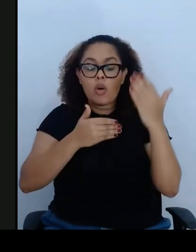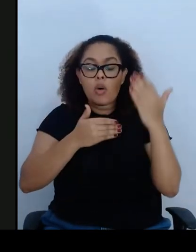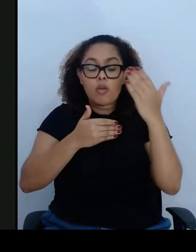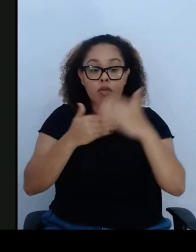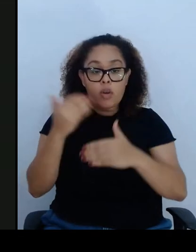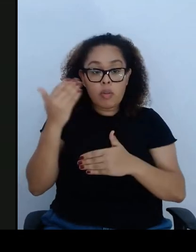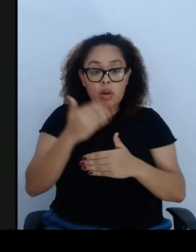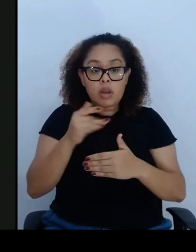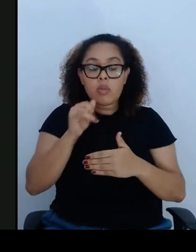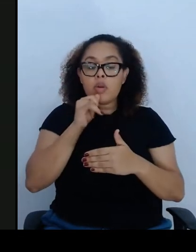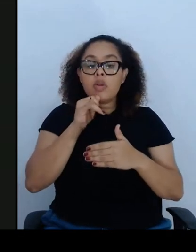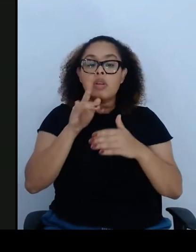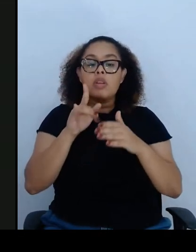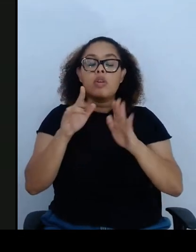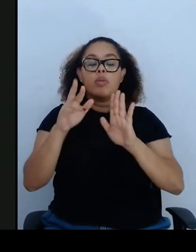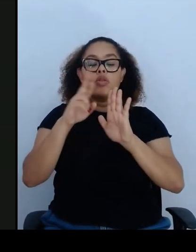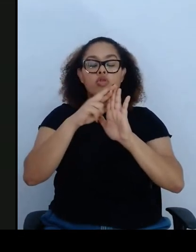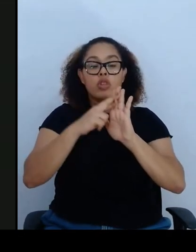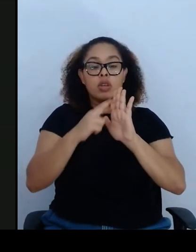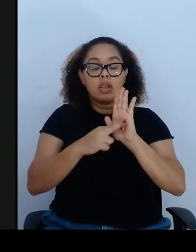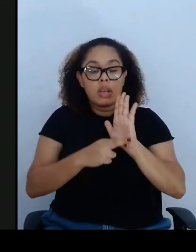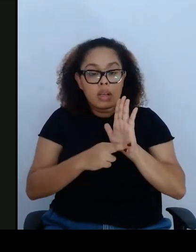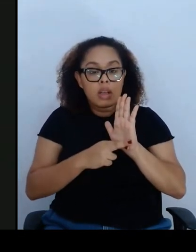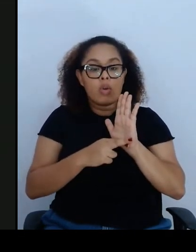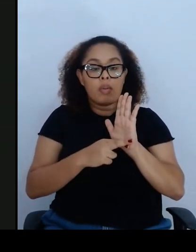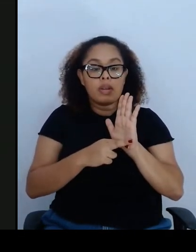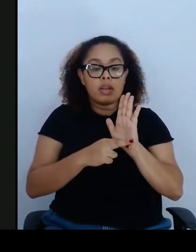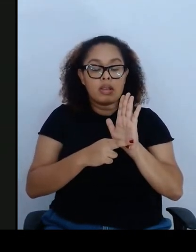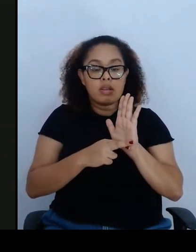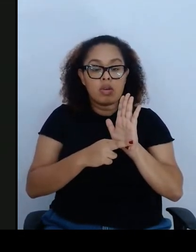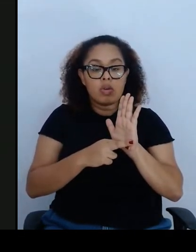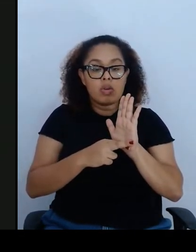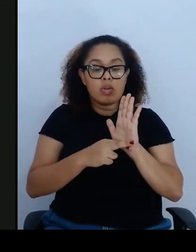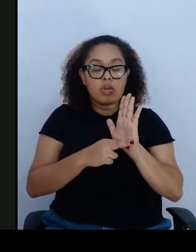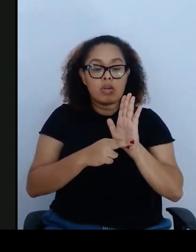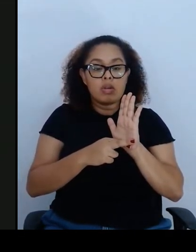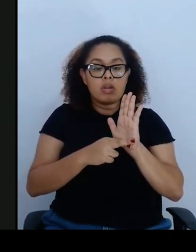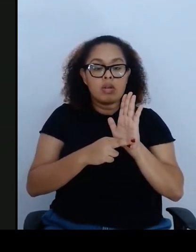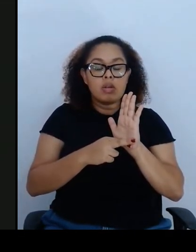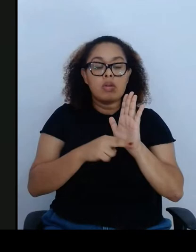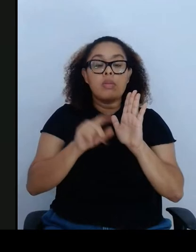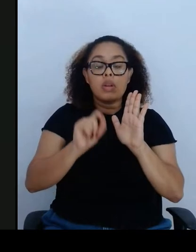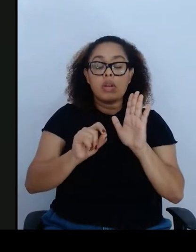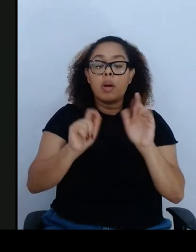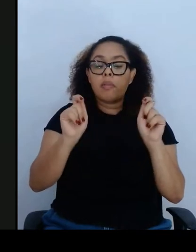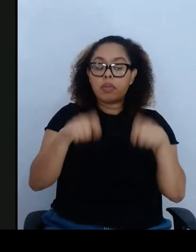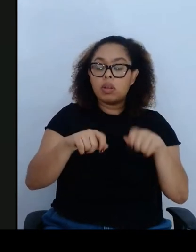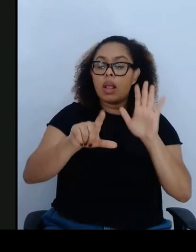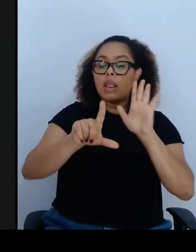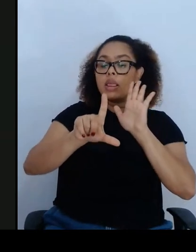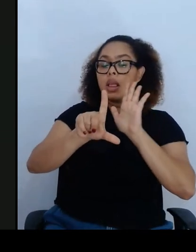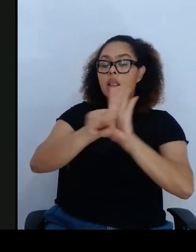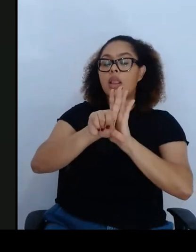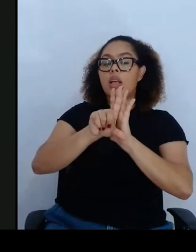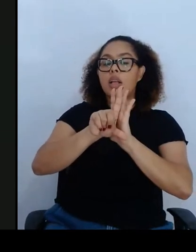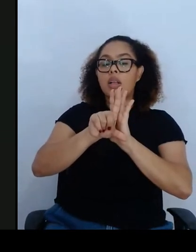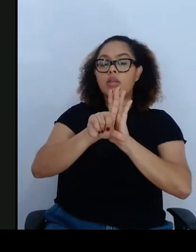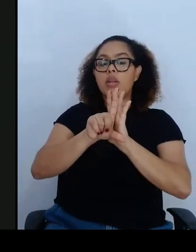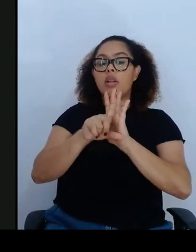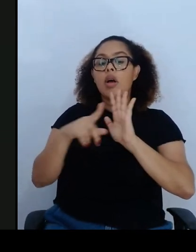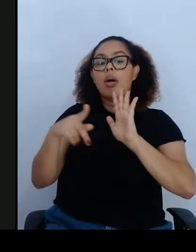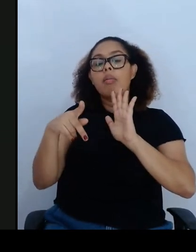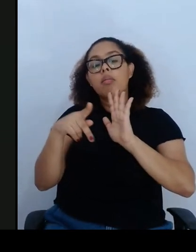recomendações para a legalização parcial de atividades homossexuais